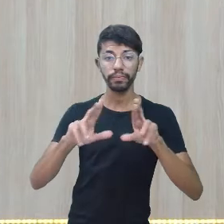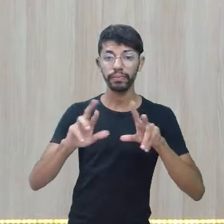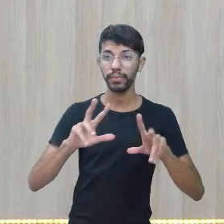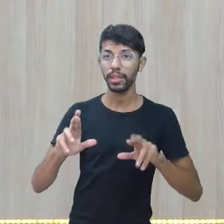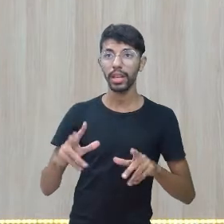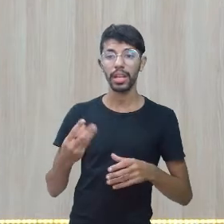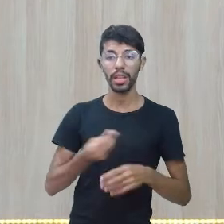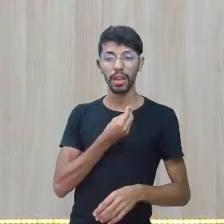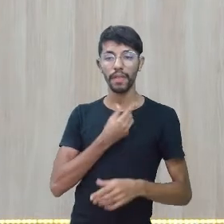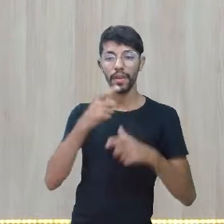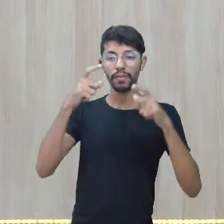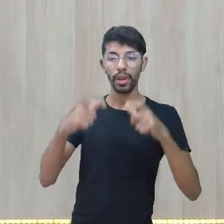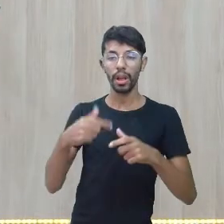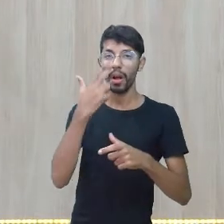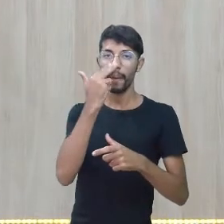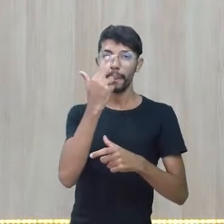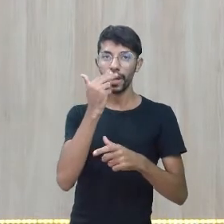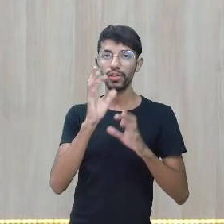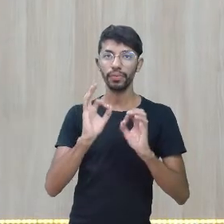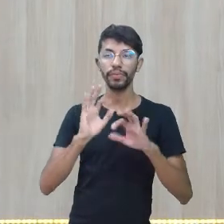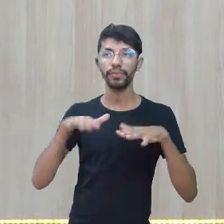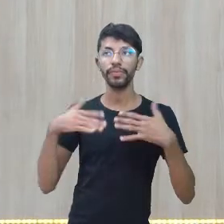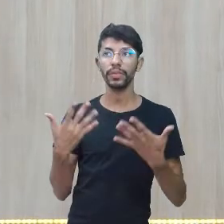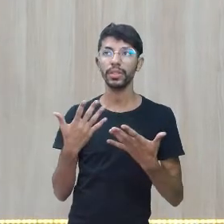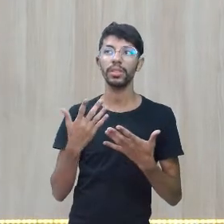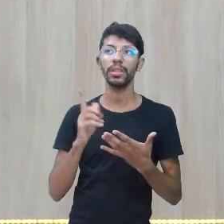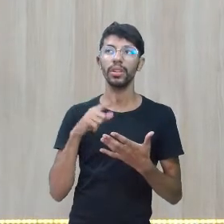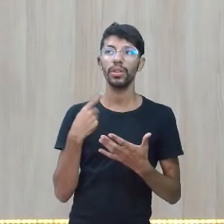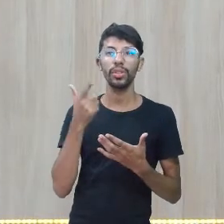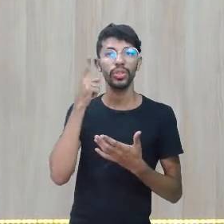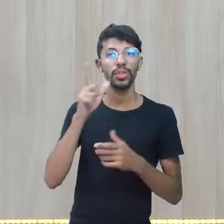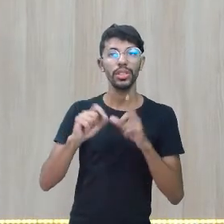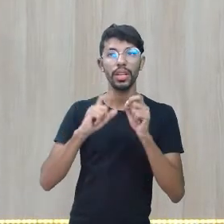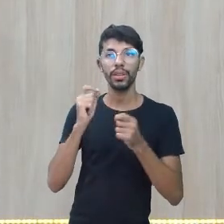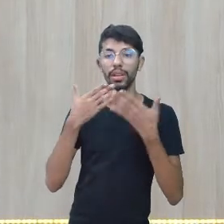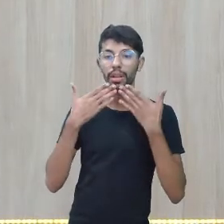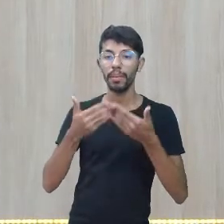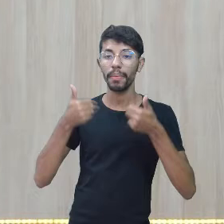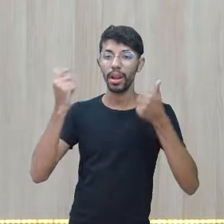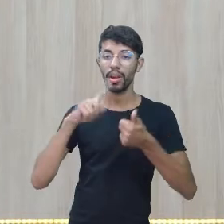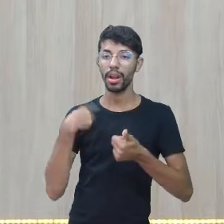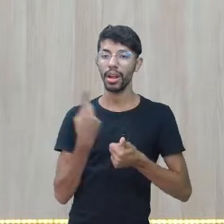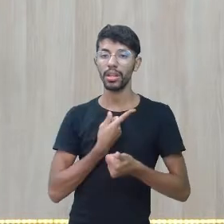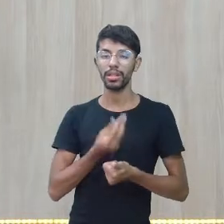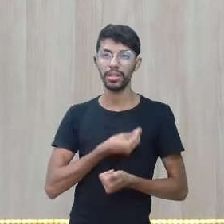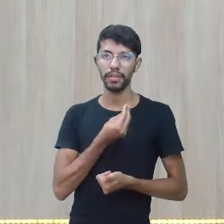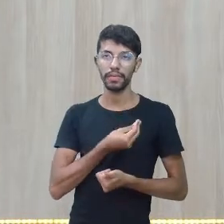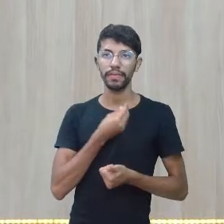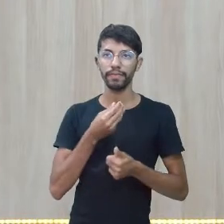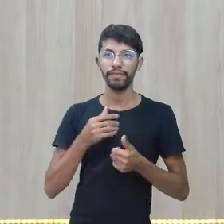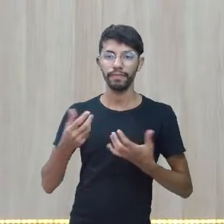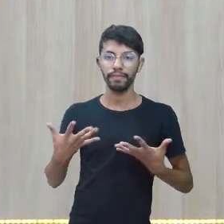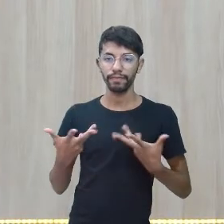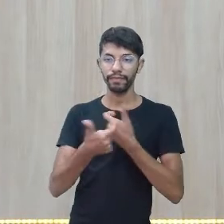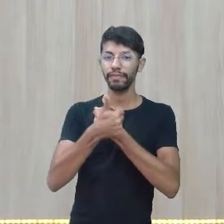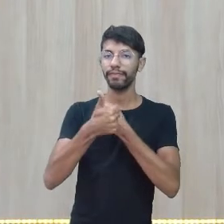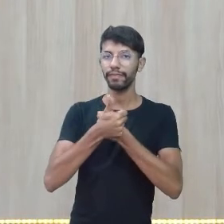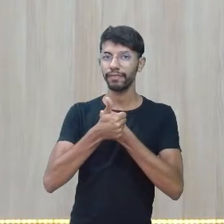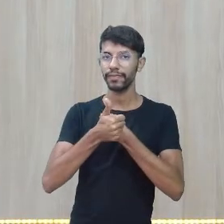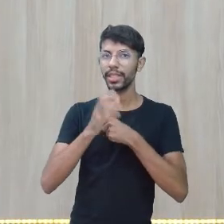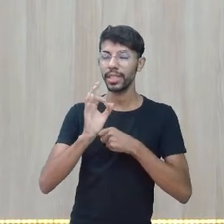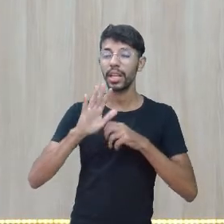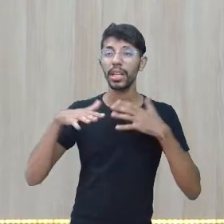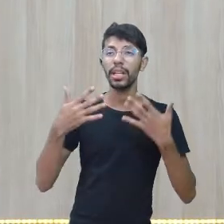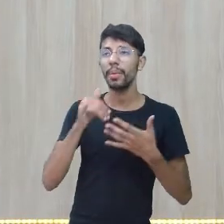mesmo local. Então, dessa forma, a gente consegue também melhorar a nossa qualidade de vida. Olha, se eu estou achando que está passando pouco transporte na